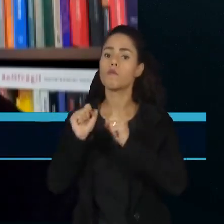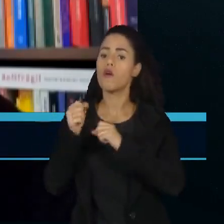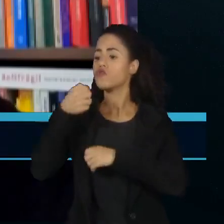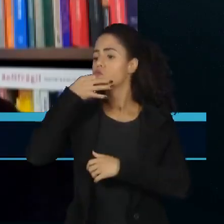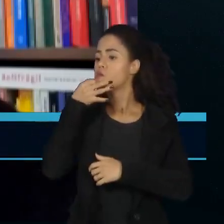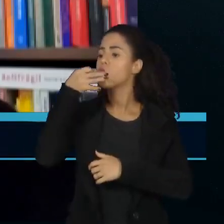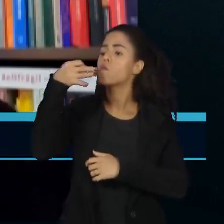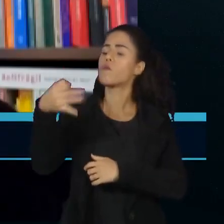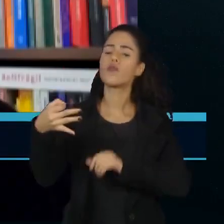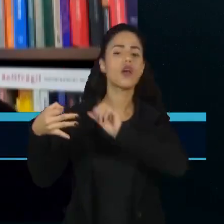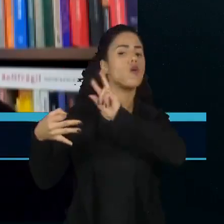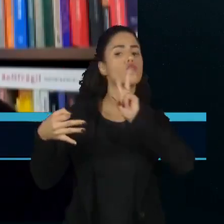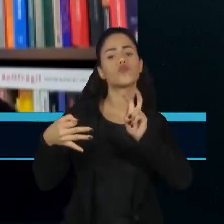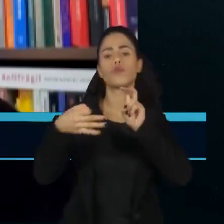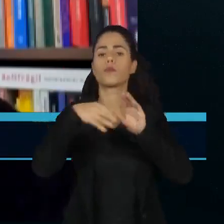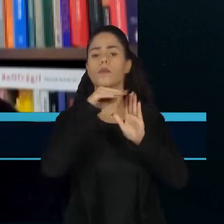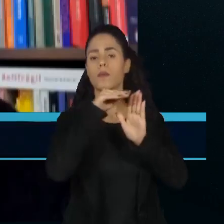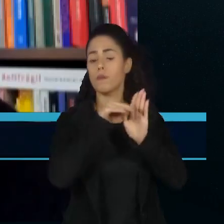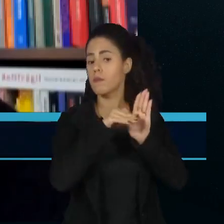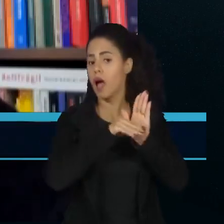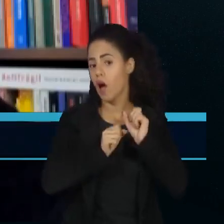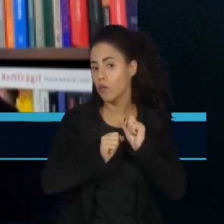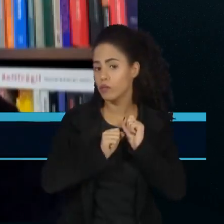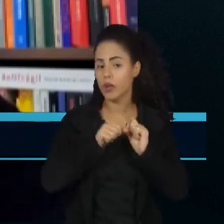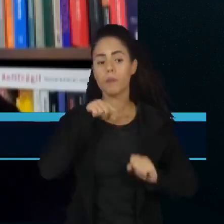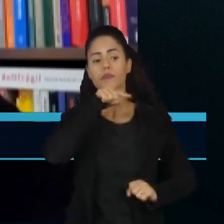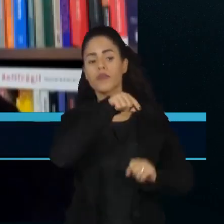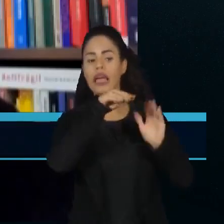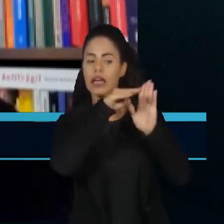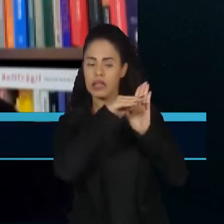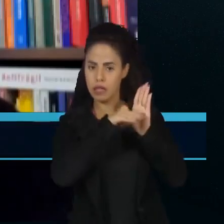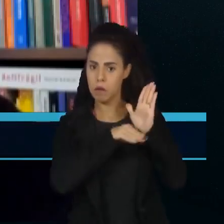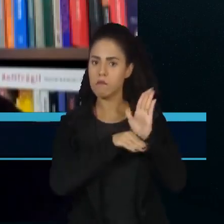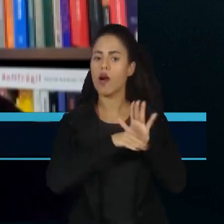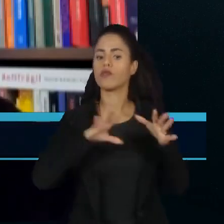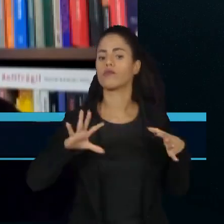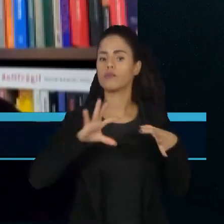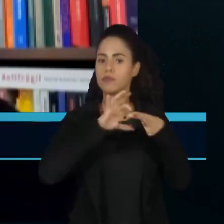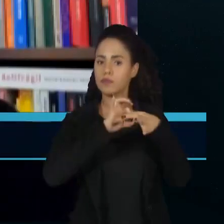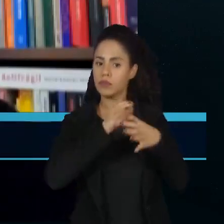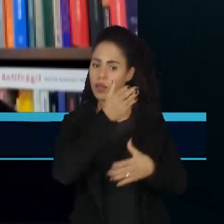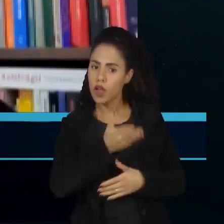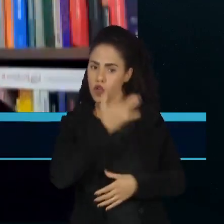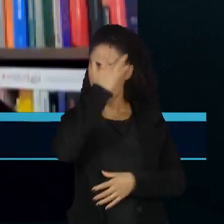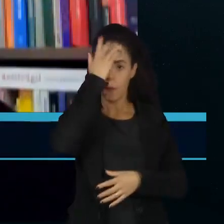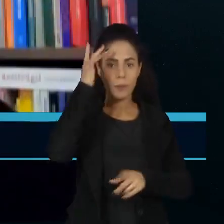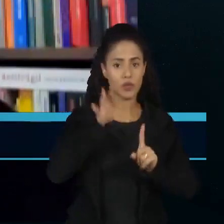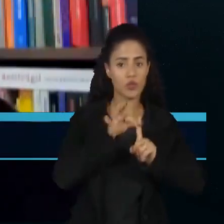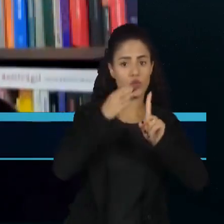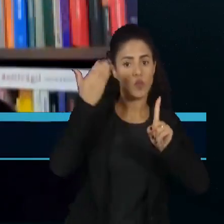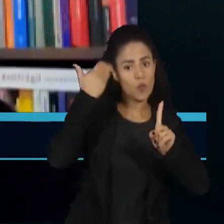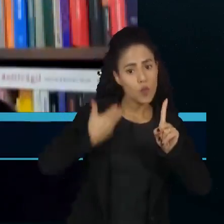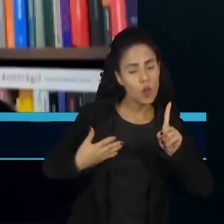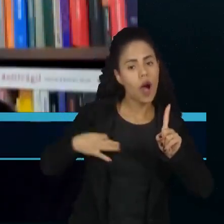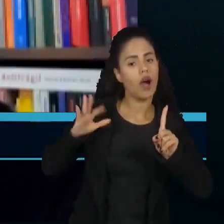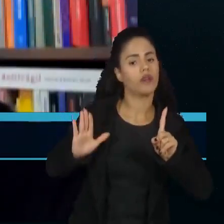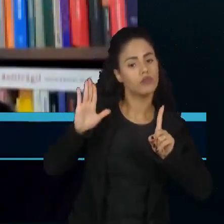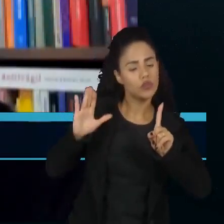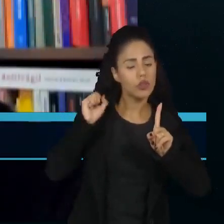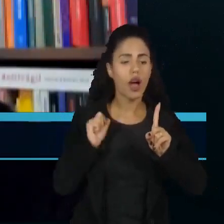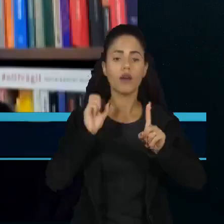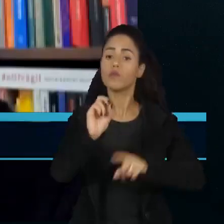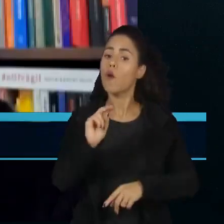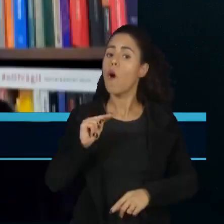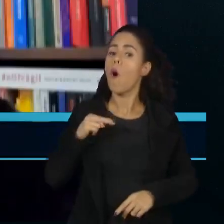opinião a respeito de uma pauta e aquela pauta tá muito associada a um determinado candidato ou até mesmo